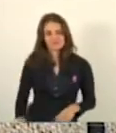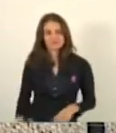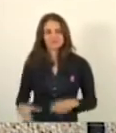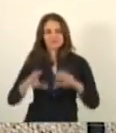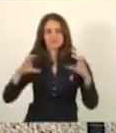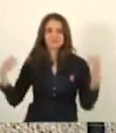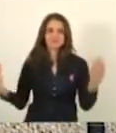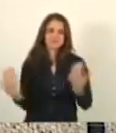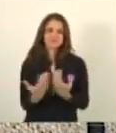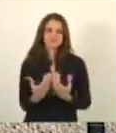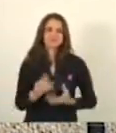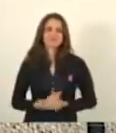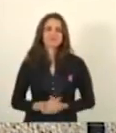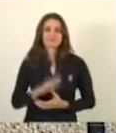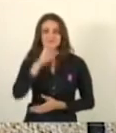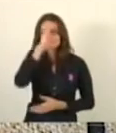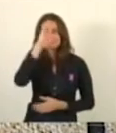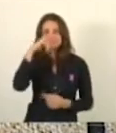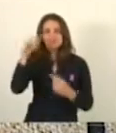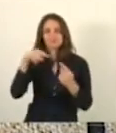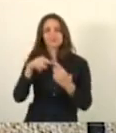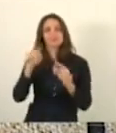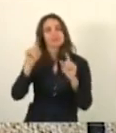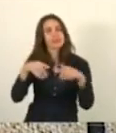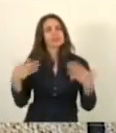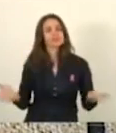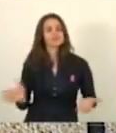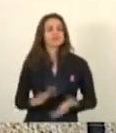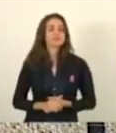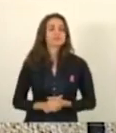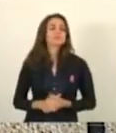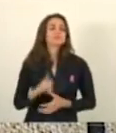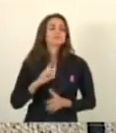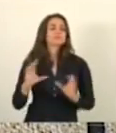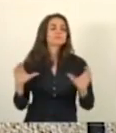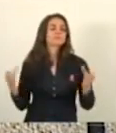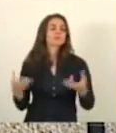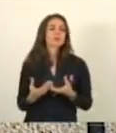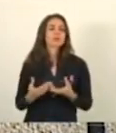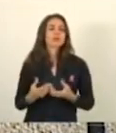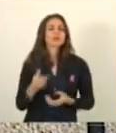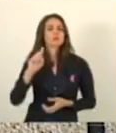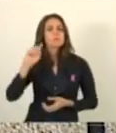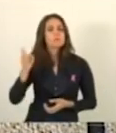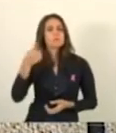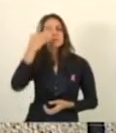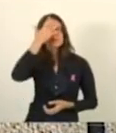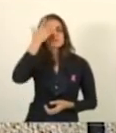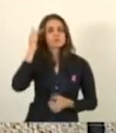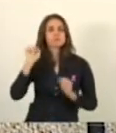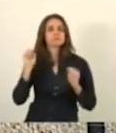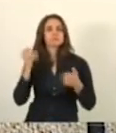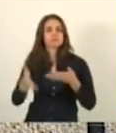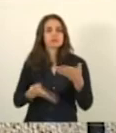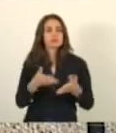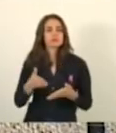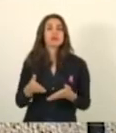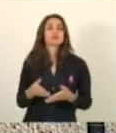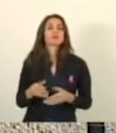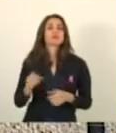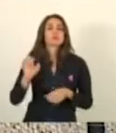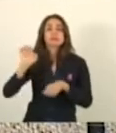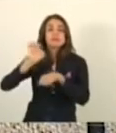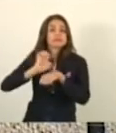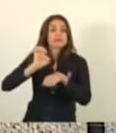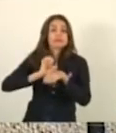tem essa finalidade. Nós já tivemos nesse congresso mais de 1.000 participantes do Amapá até o Rio Grande do